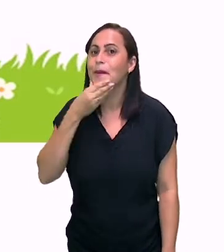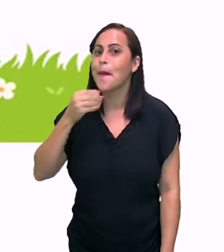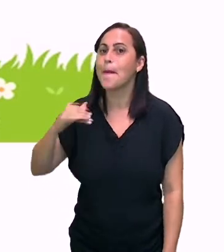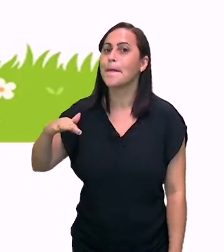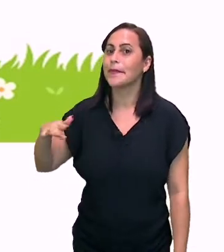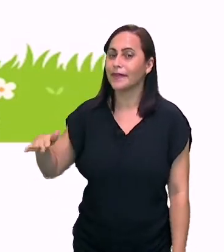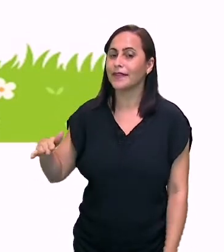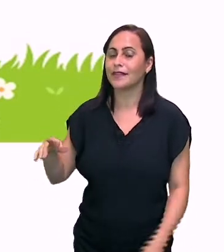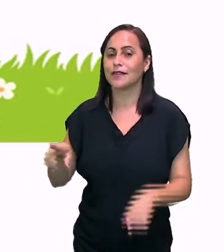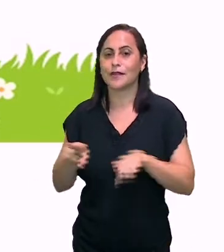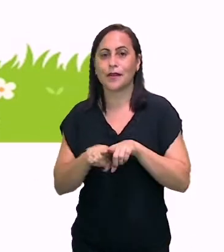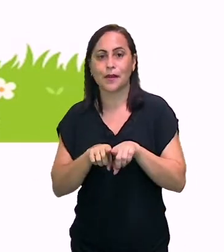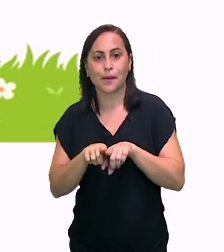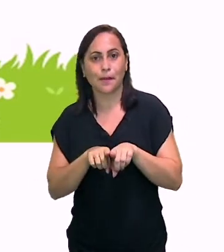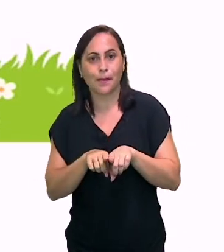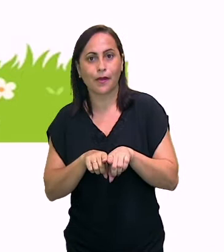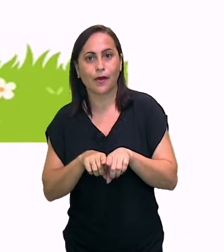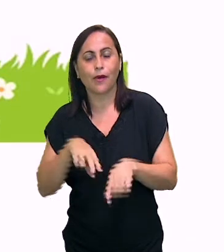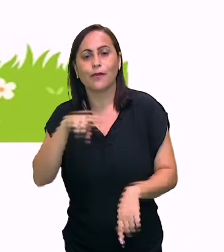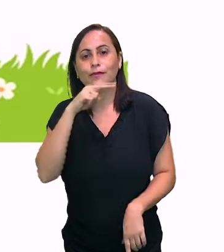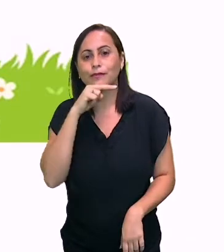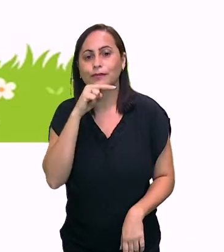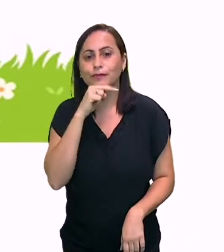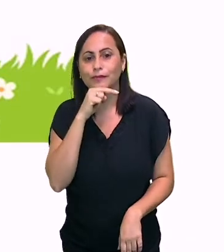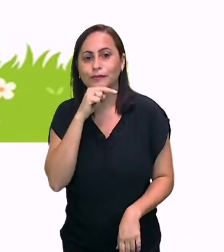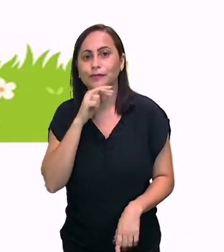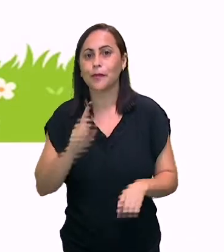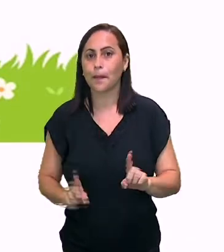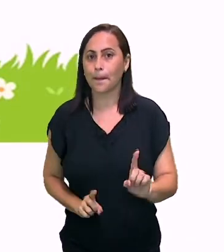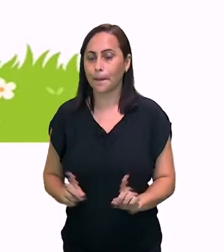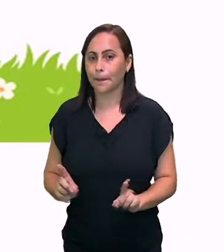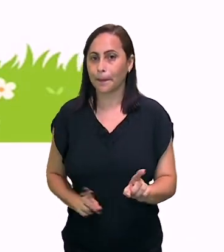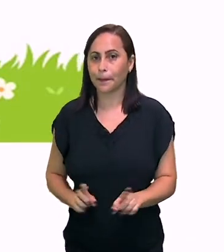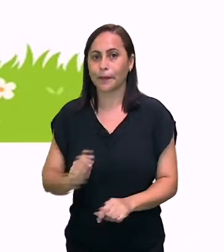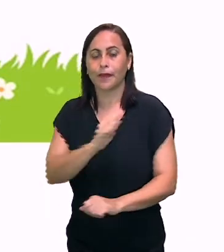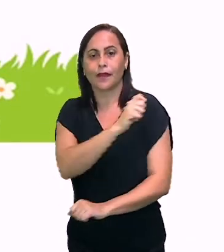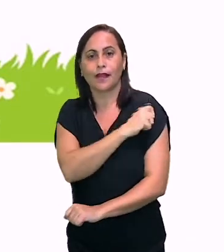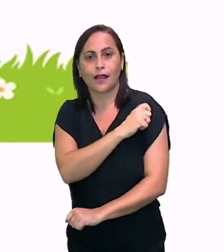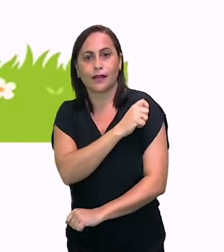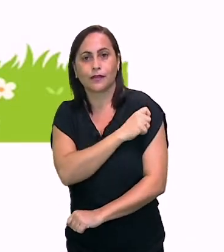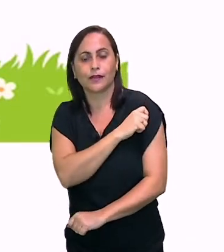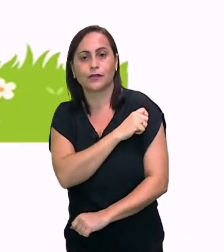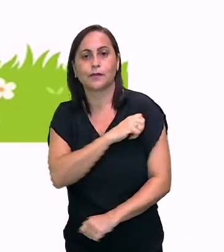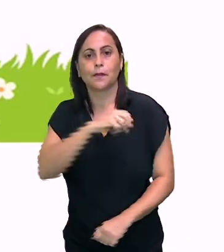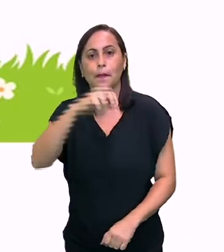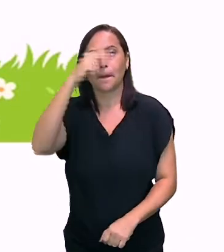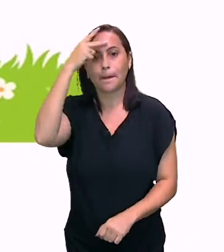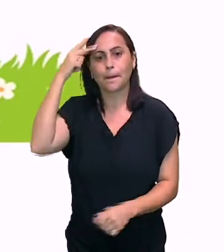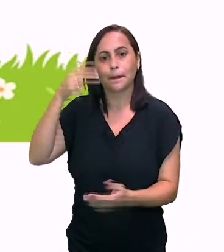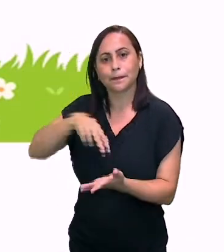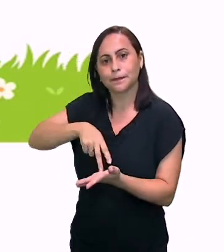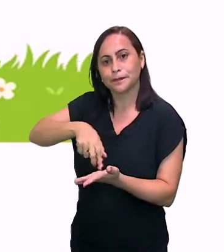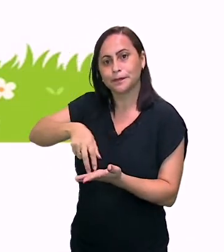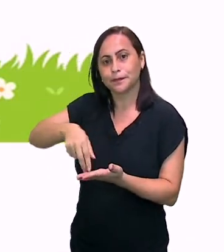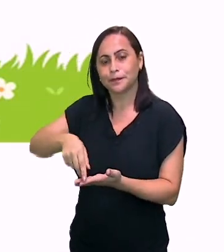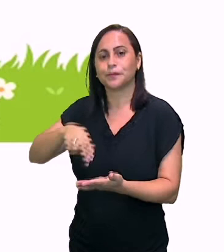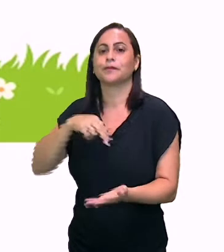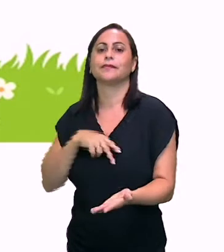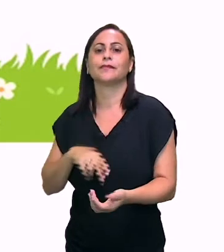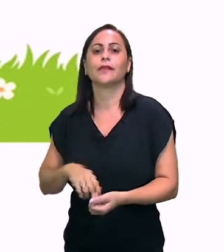menino, irmão, netinho, primo, aluno, pedestre,